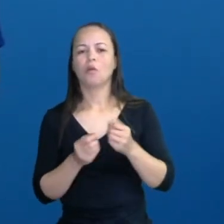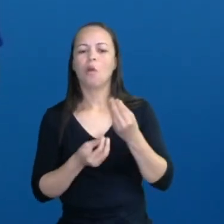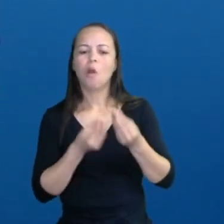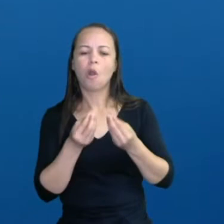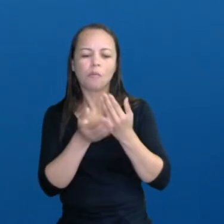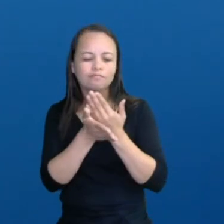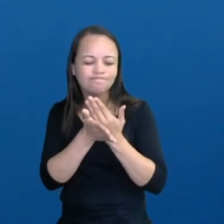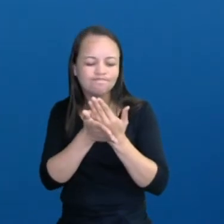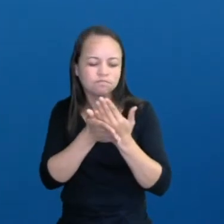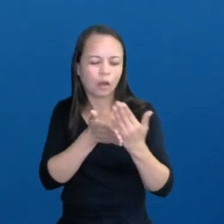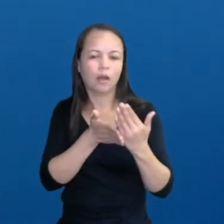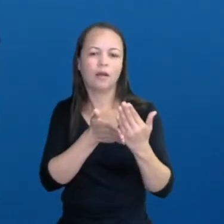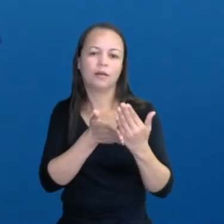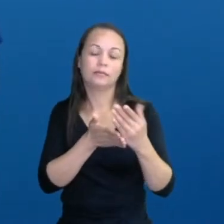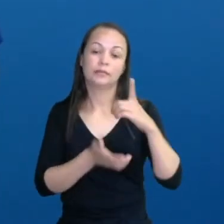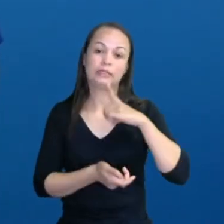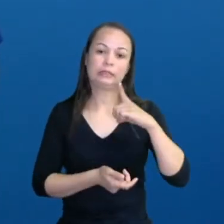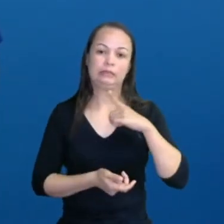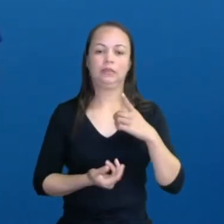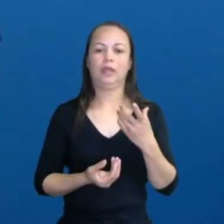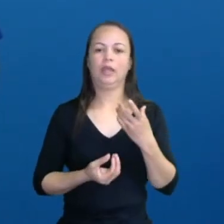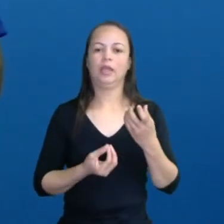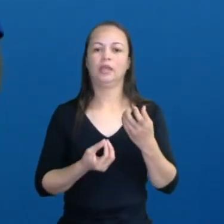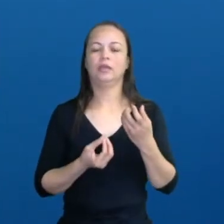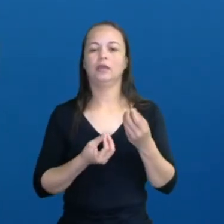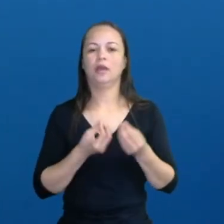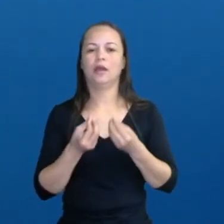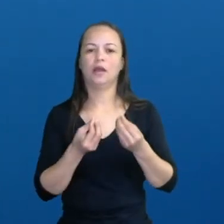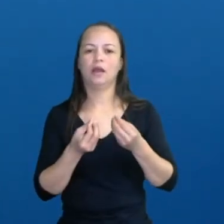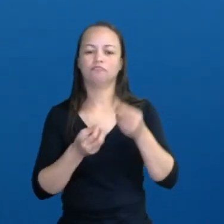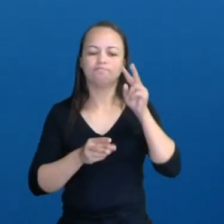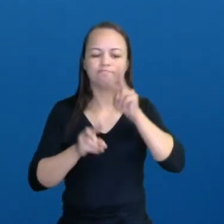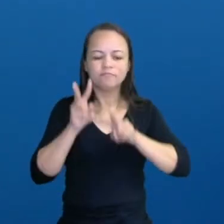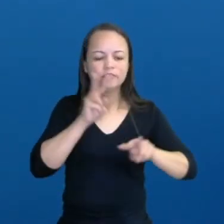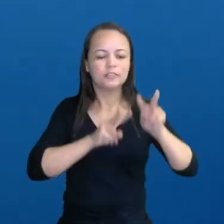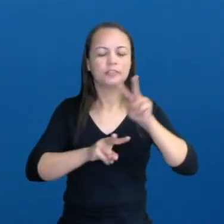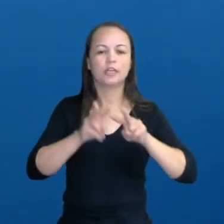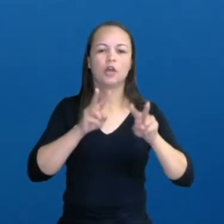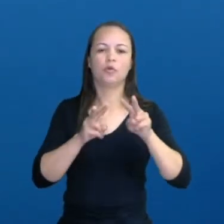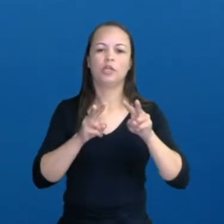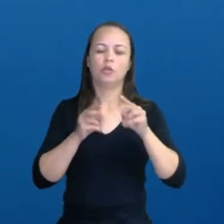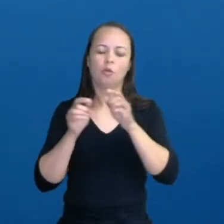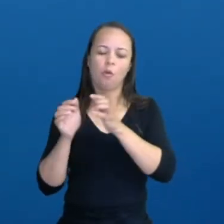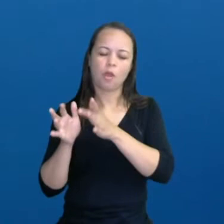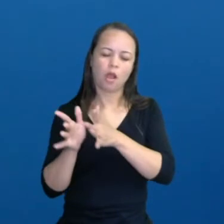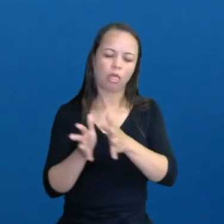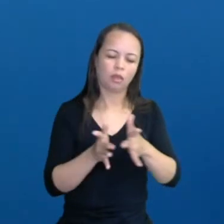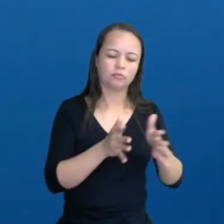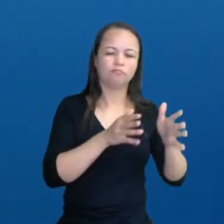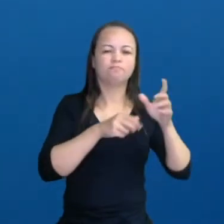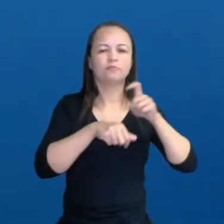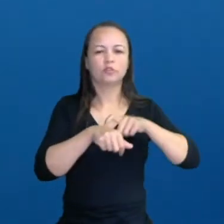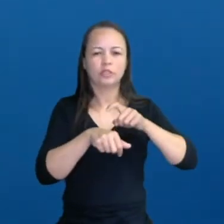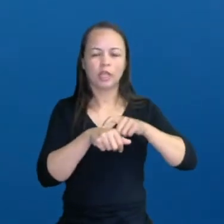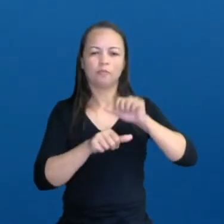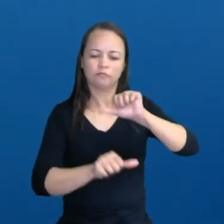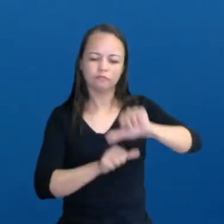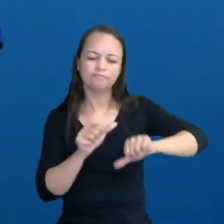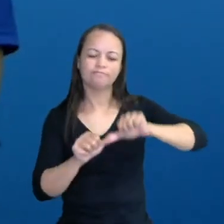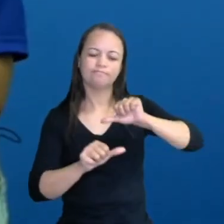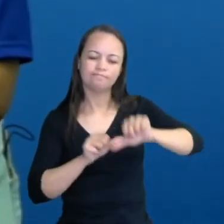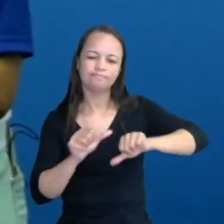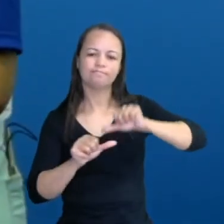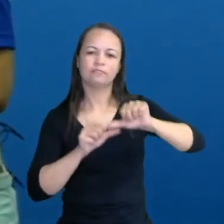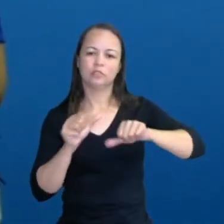dele, ela tem uma visão e como ao longo do tempo isso vai se modificando e tomando as formas